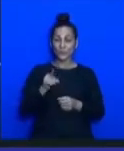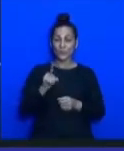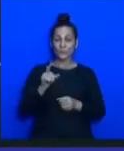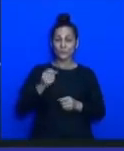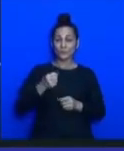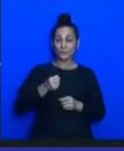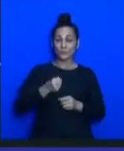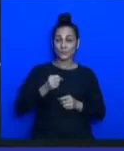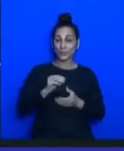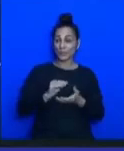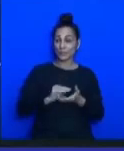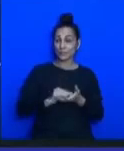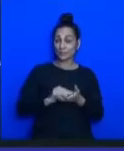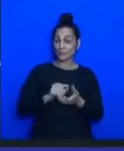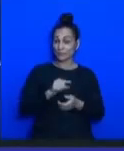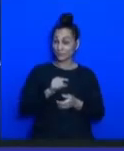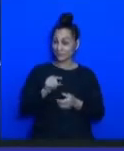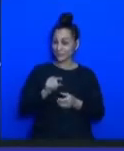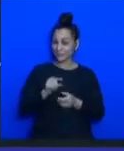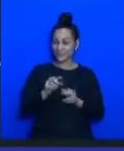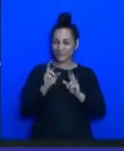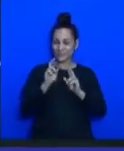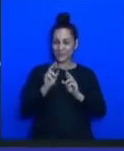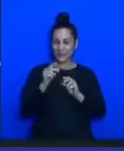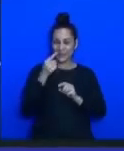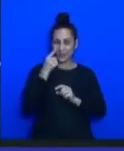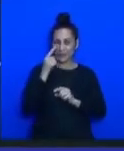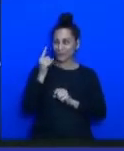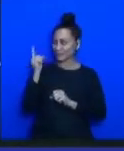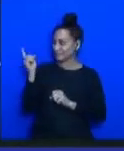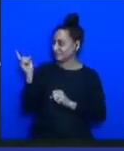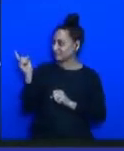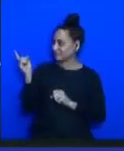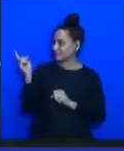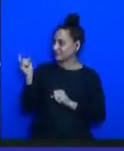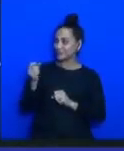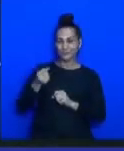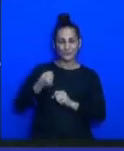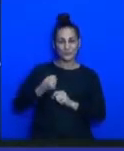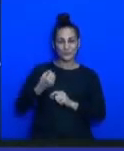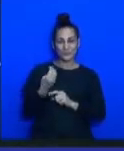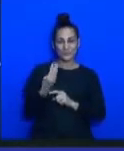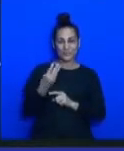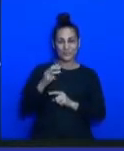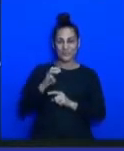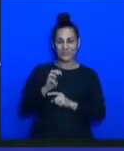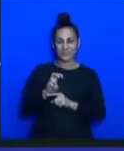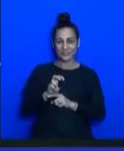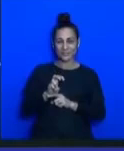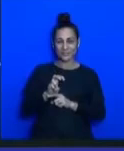Último número é o que tá faltando para você. Tomara, tá aqui, ó. Número 35.